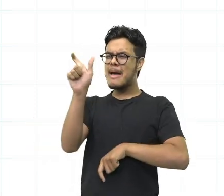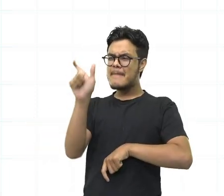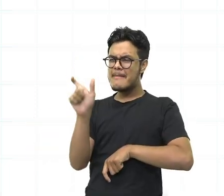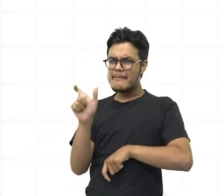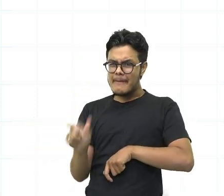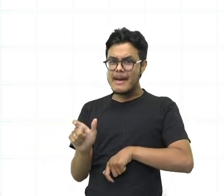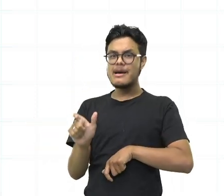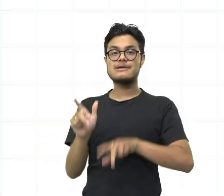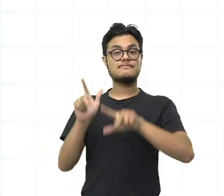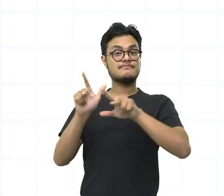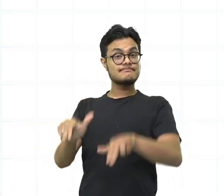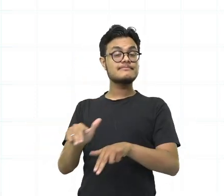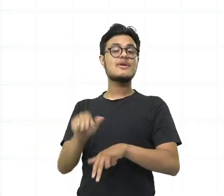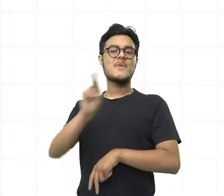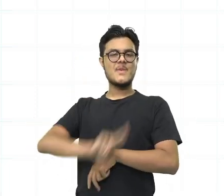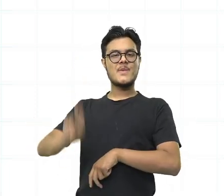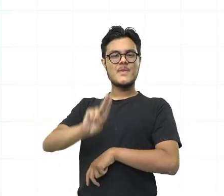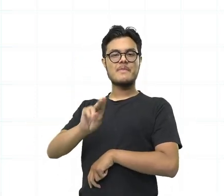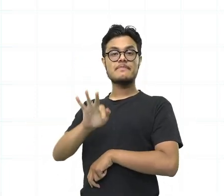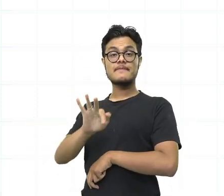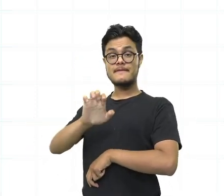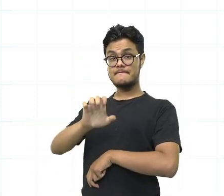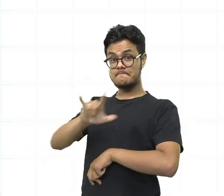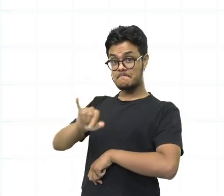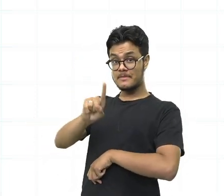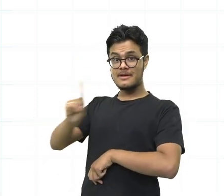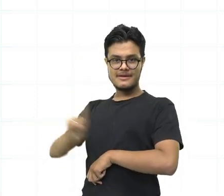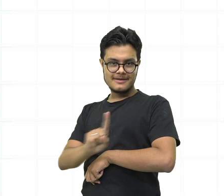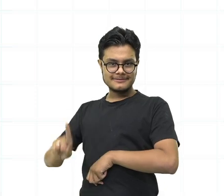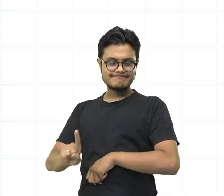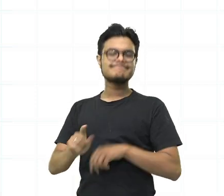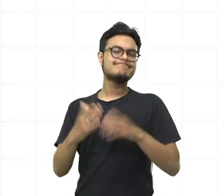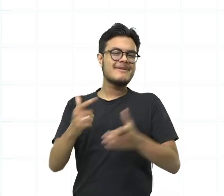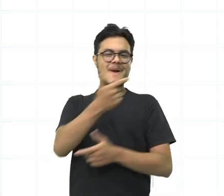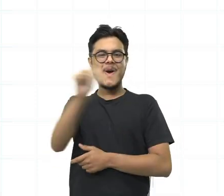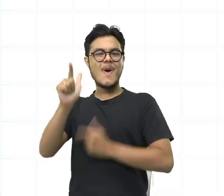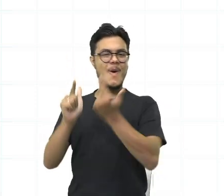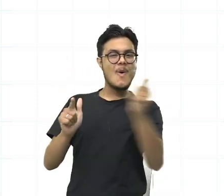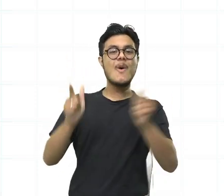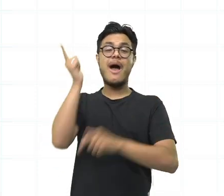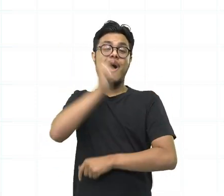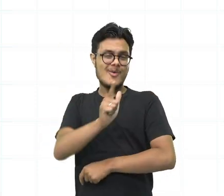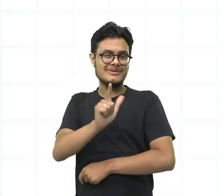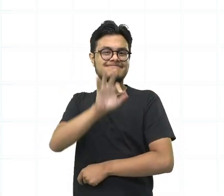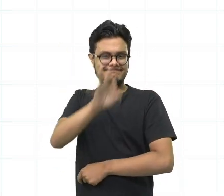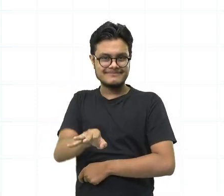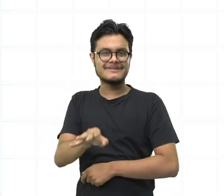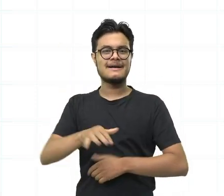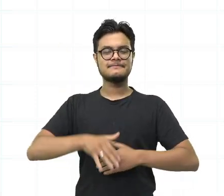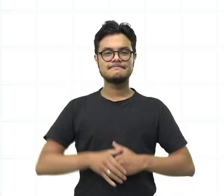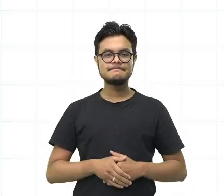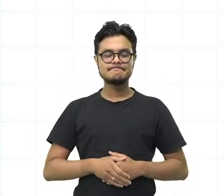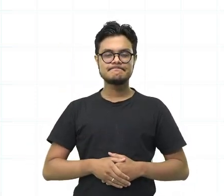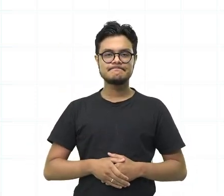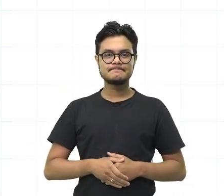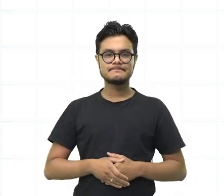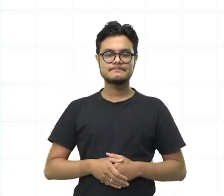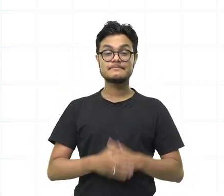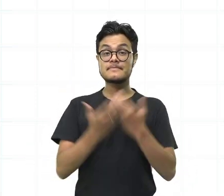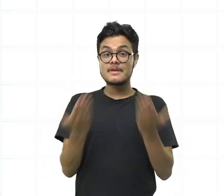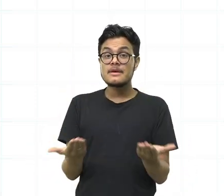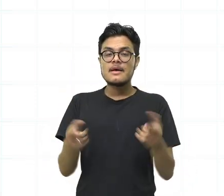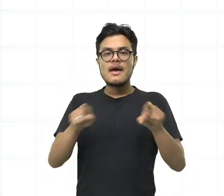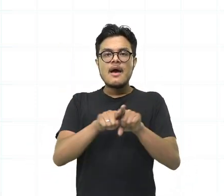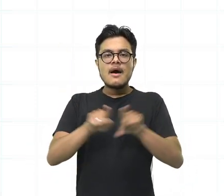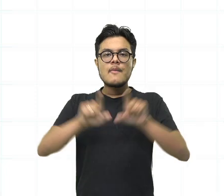Então, através da palavra primitiva feliz, nós conseguimos identificar, fazer várias outras, certo? E